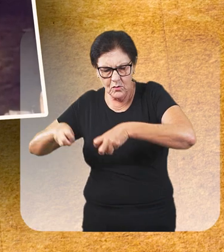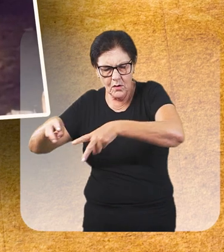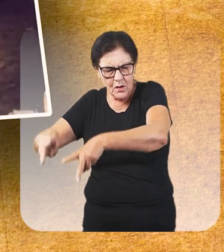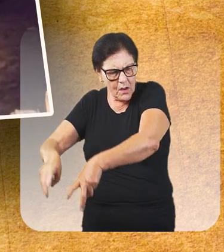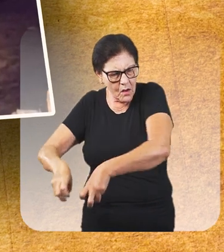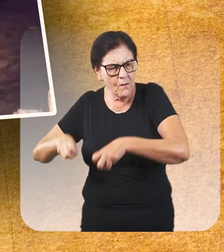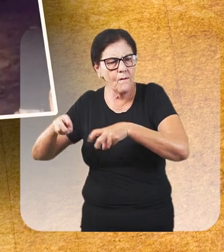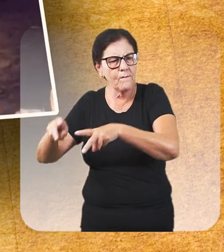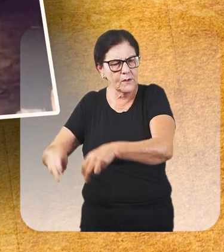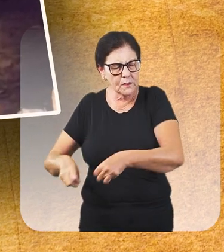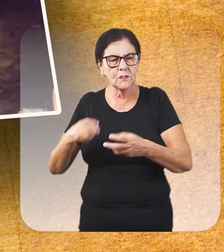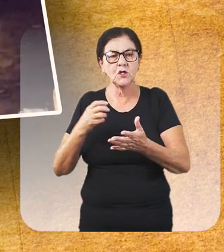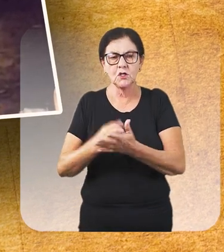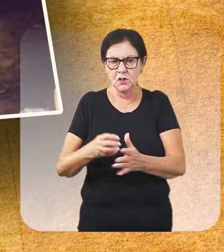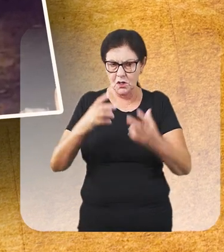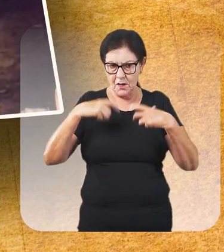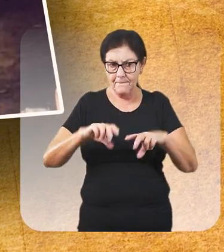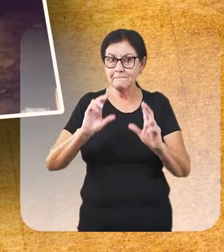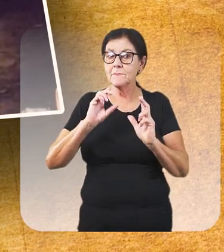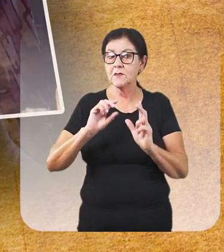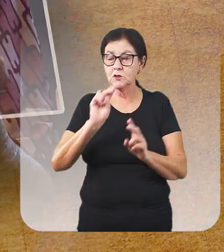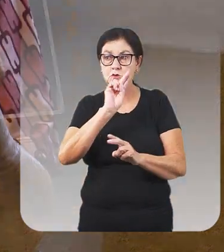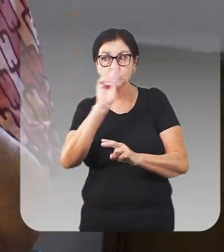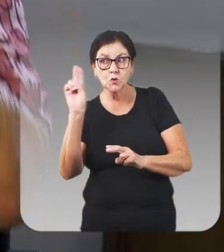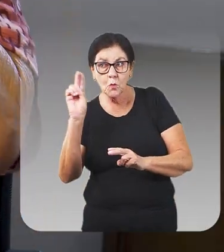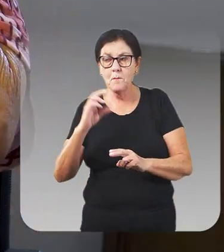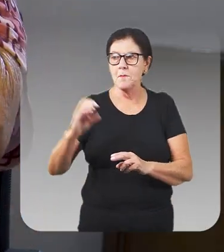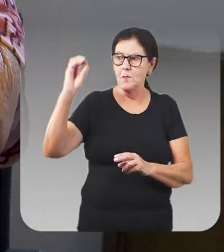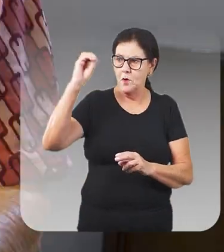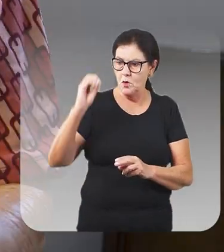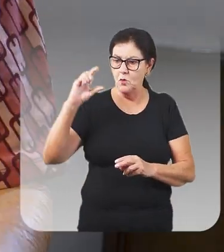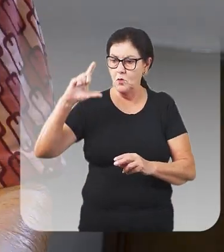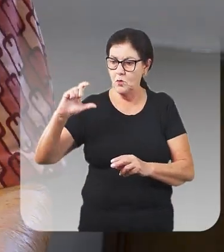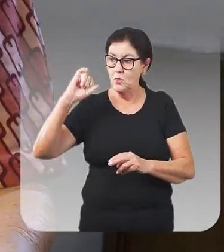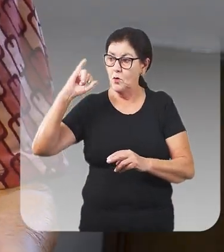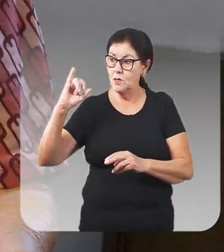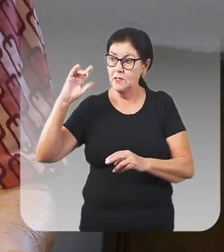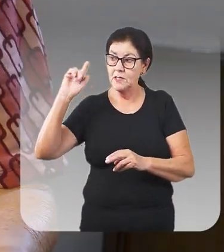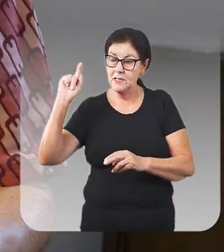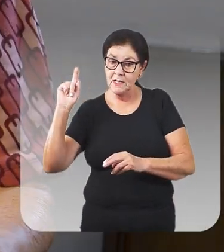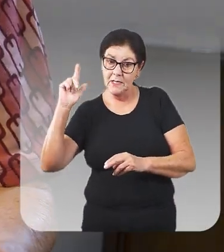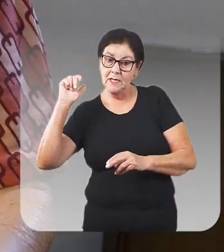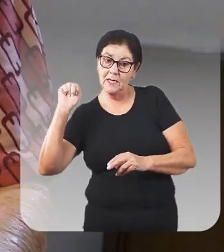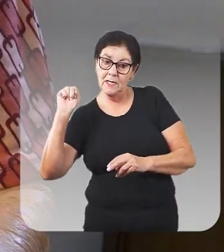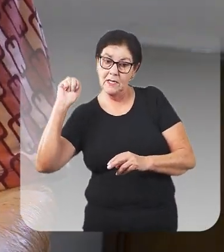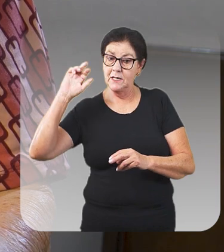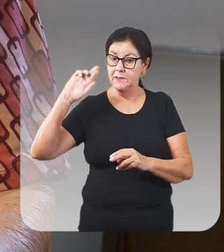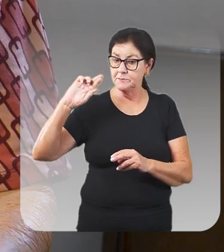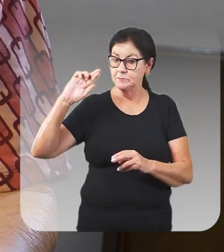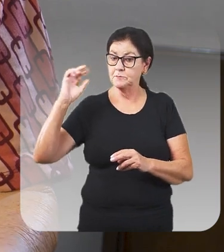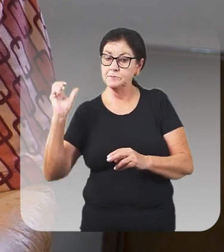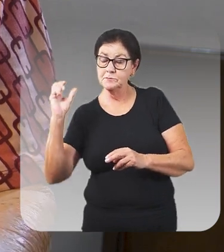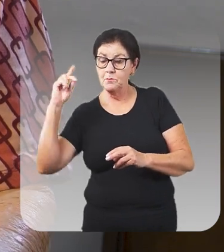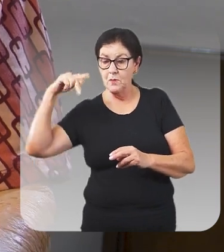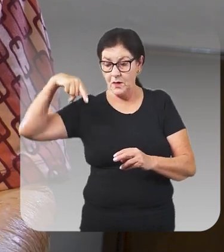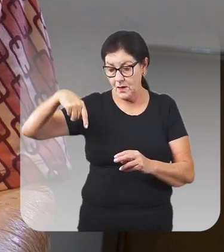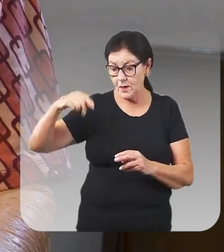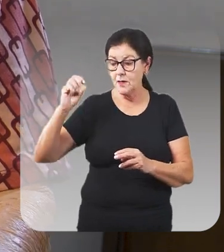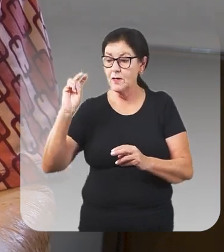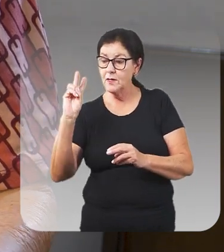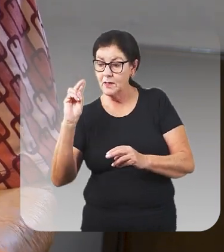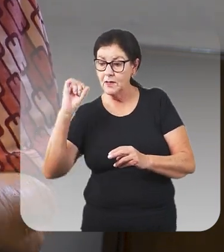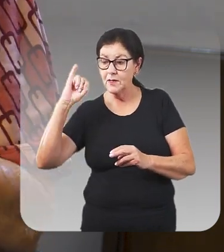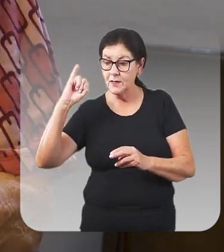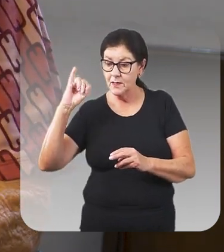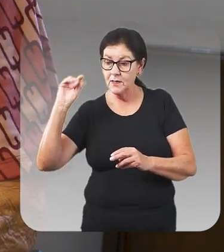dominavam a política eram chamados de oligarquias. Então, por exemplo, os produtores de açúcar do Nordeste